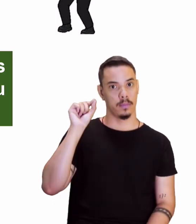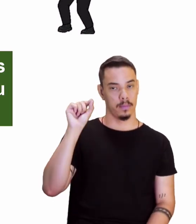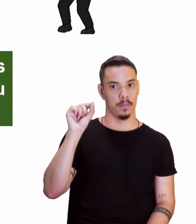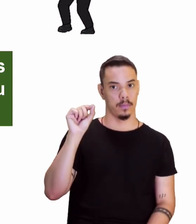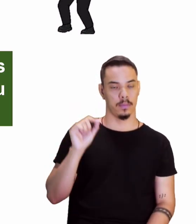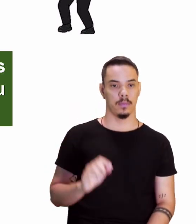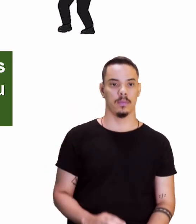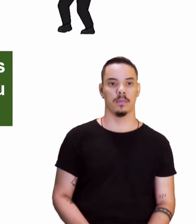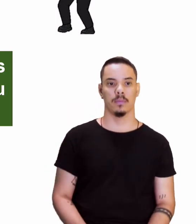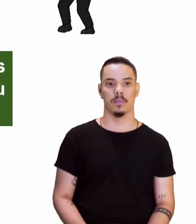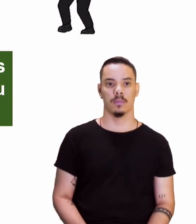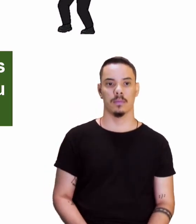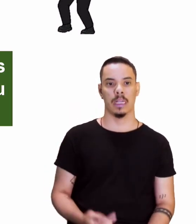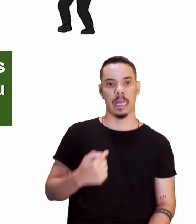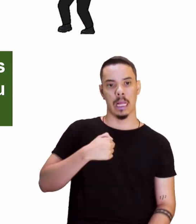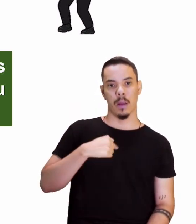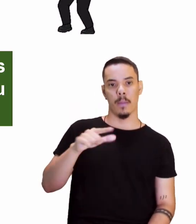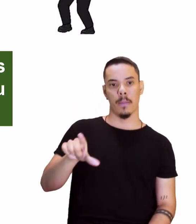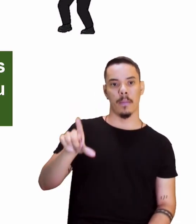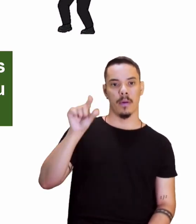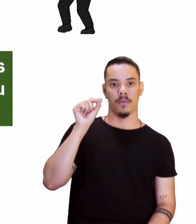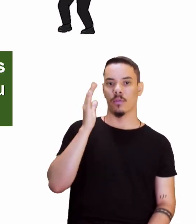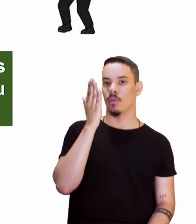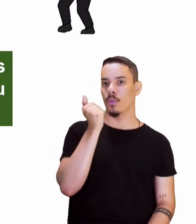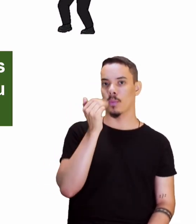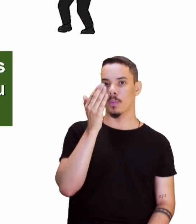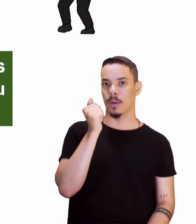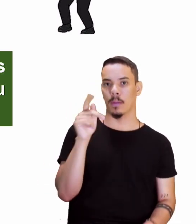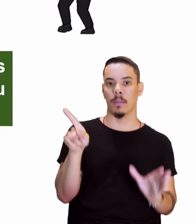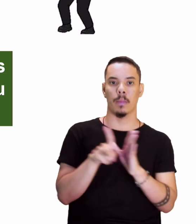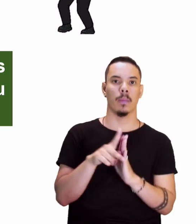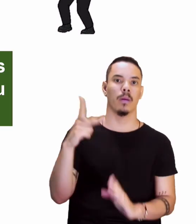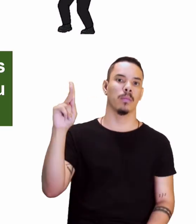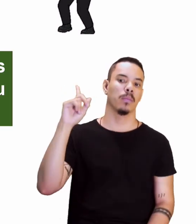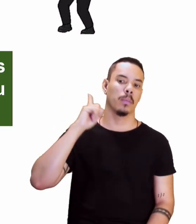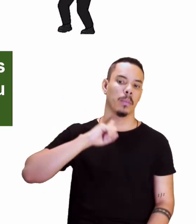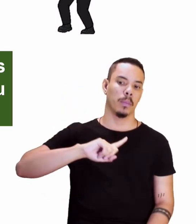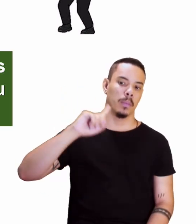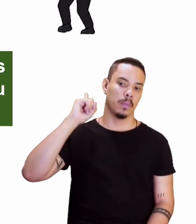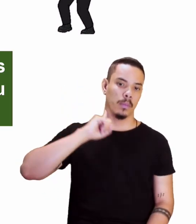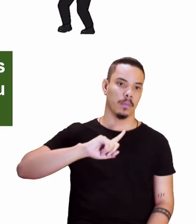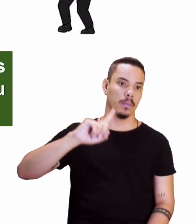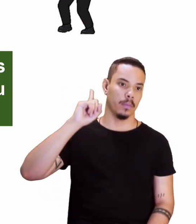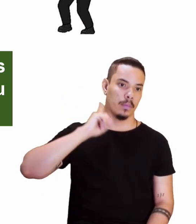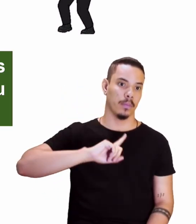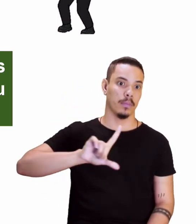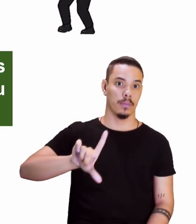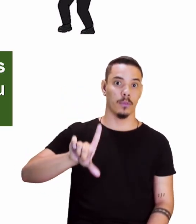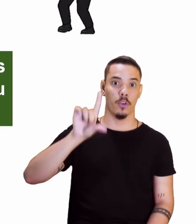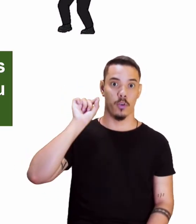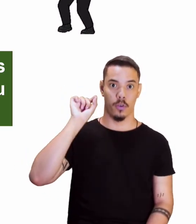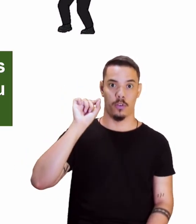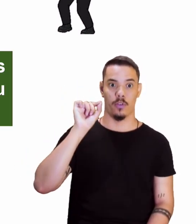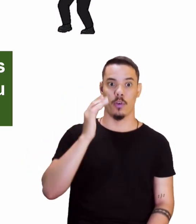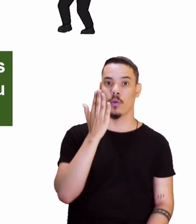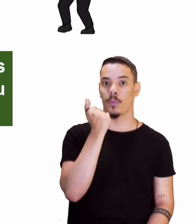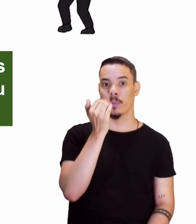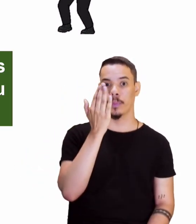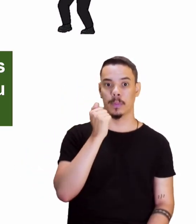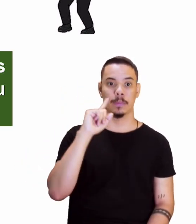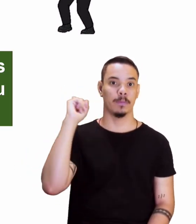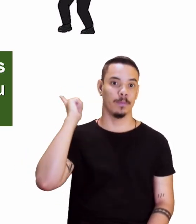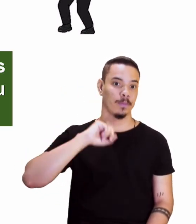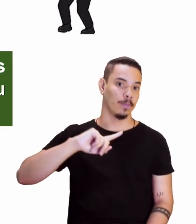de escolher, ó. Prefiro comida mineira. Ó, eu escolho comida mineira, então ele vai ser